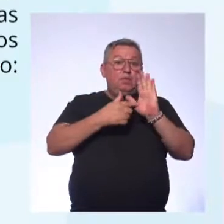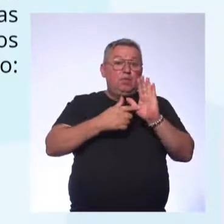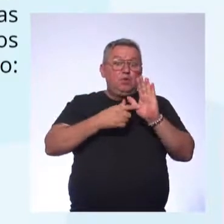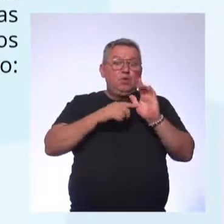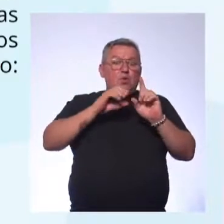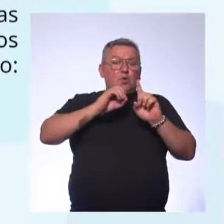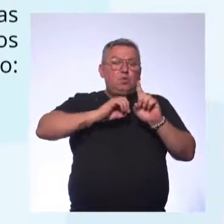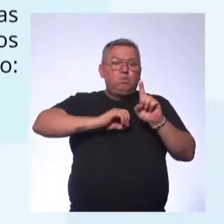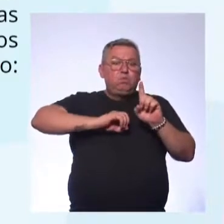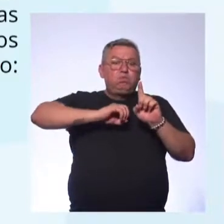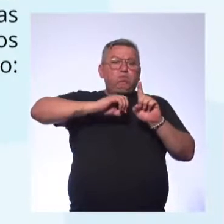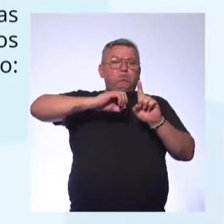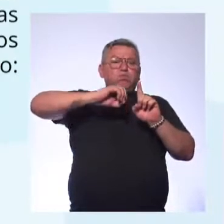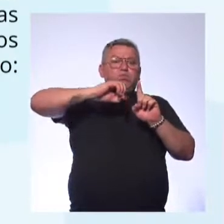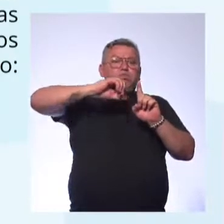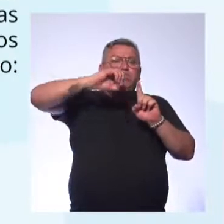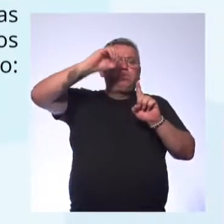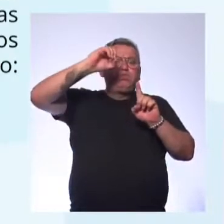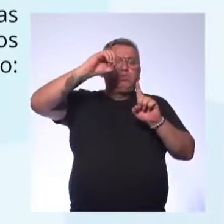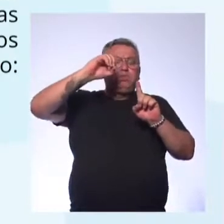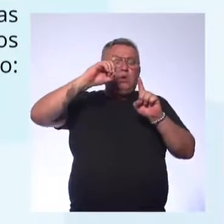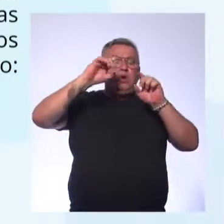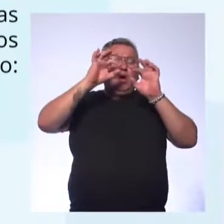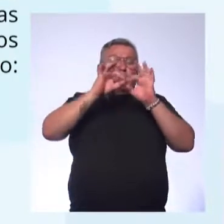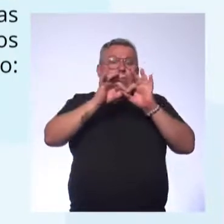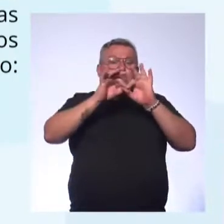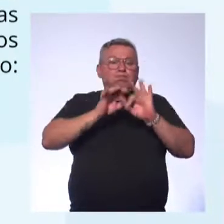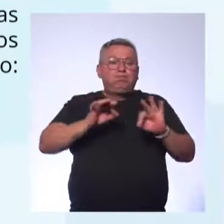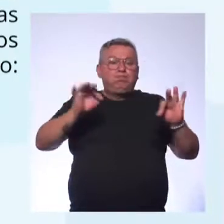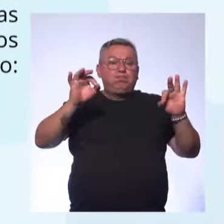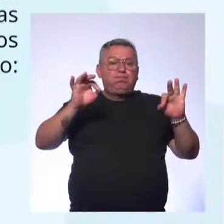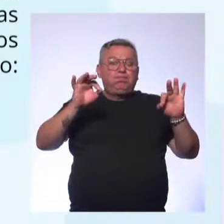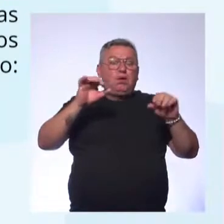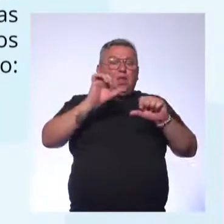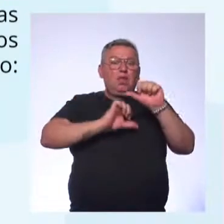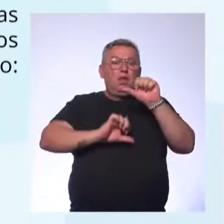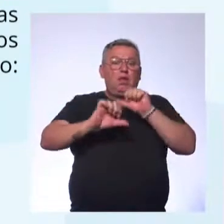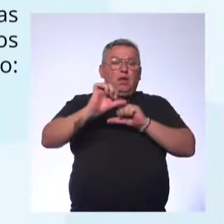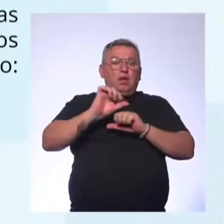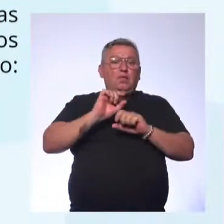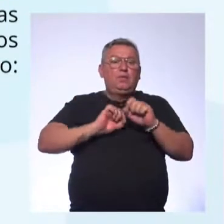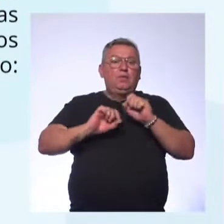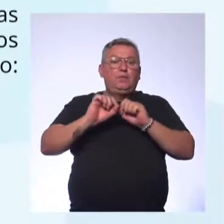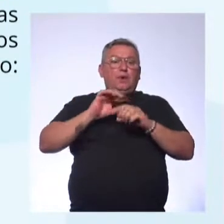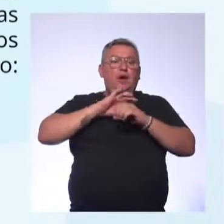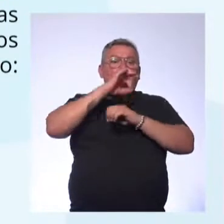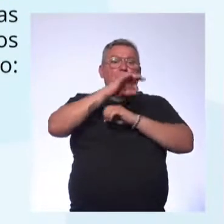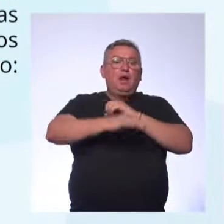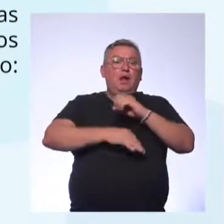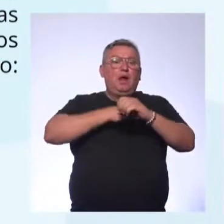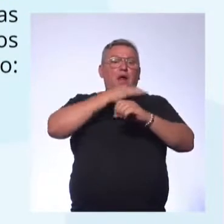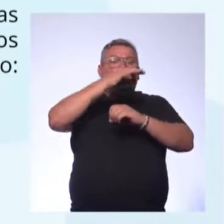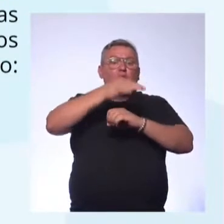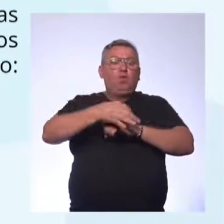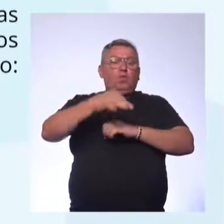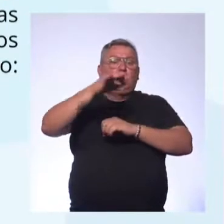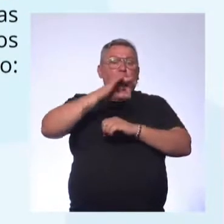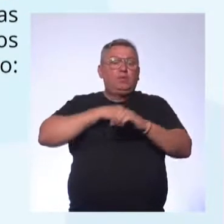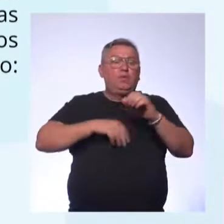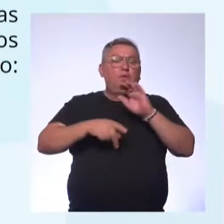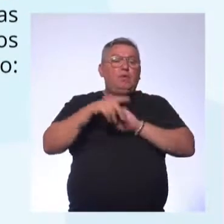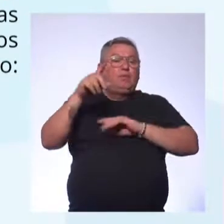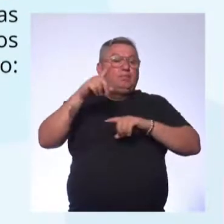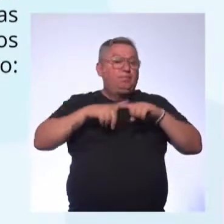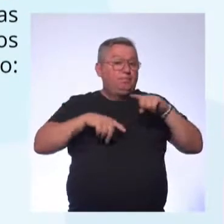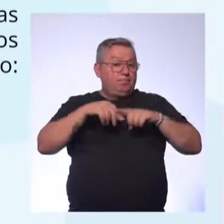a elevadas temperaturas possibilita a dissociação de suas moléculas transformando-as em átomos constituintes da